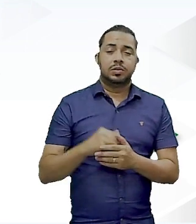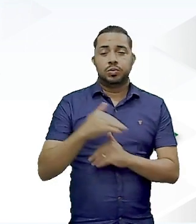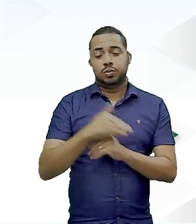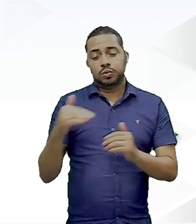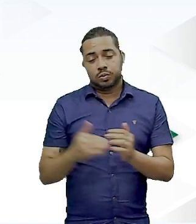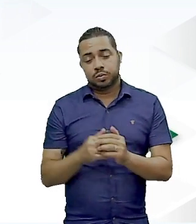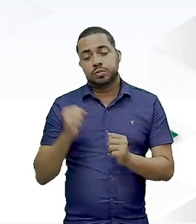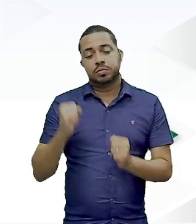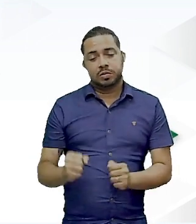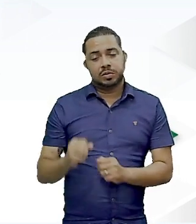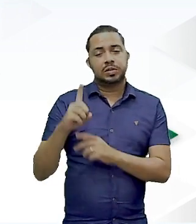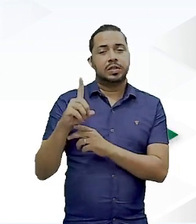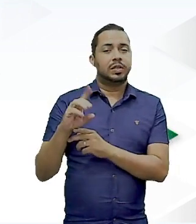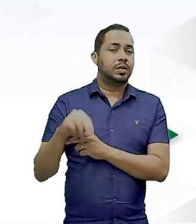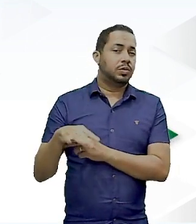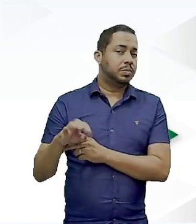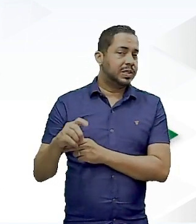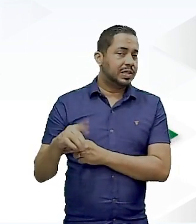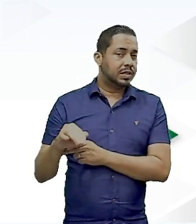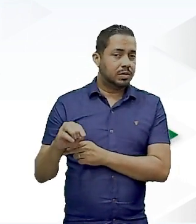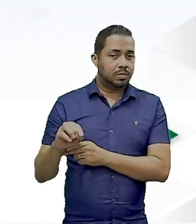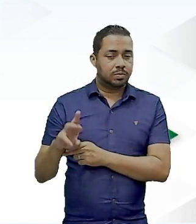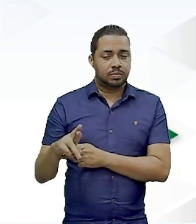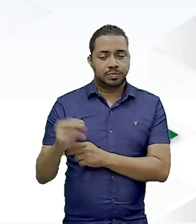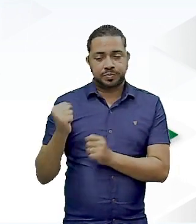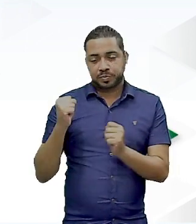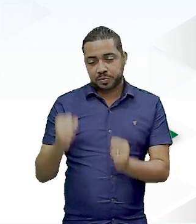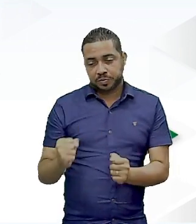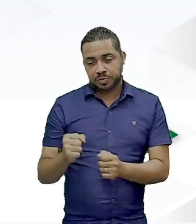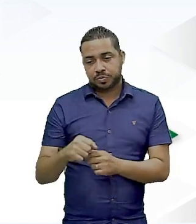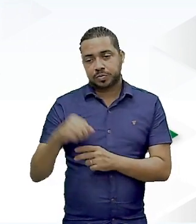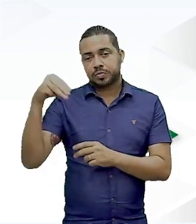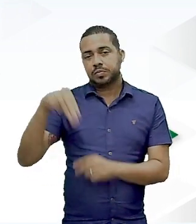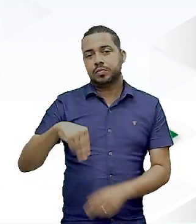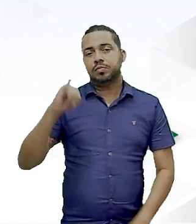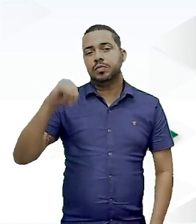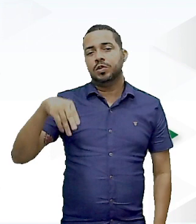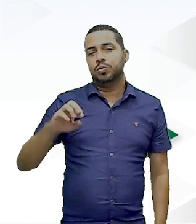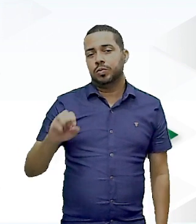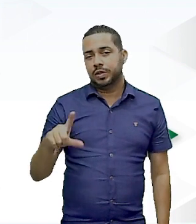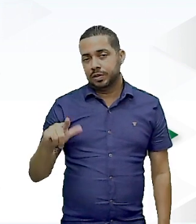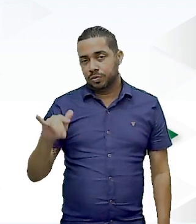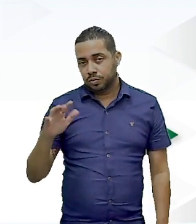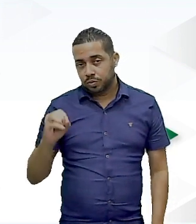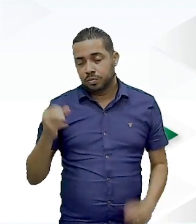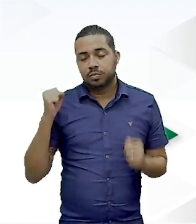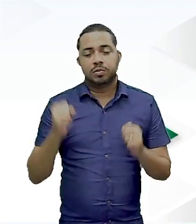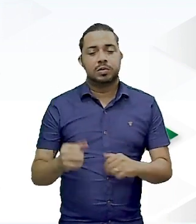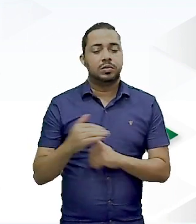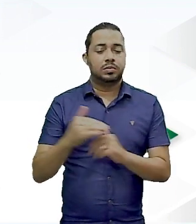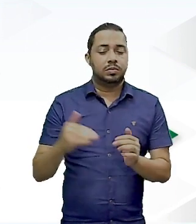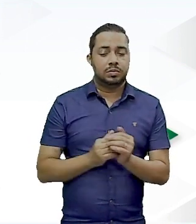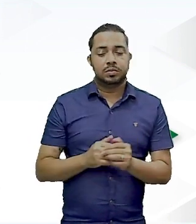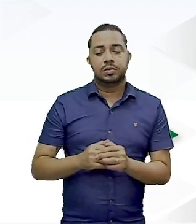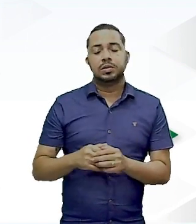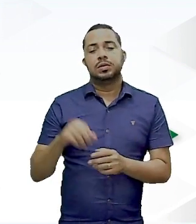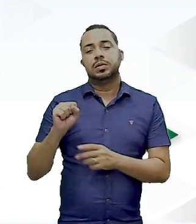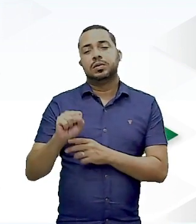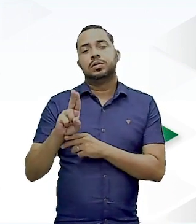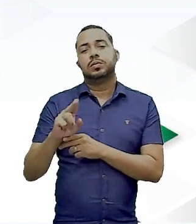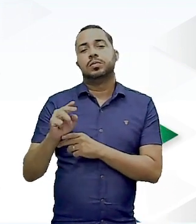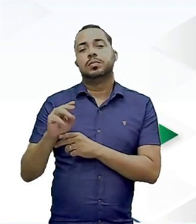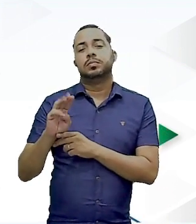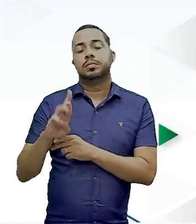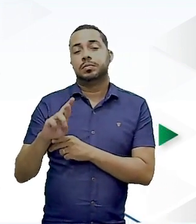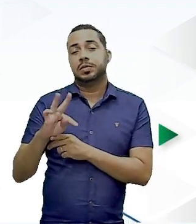ser o denominador, no lugar da parte você pode chamar diminuindo, no lugar do todo você pode chamar de subtraindo, tá?